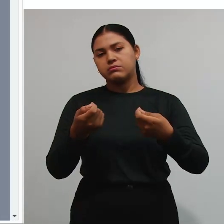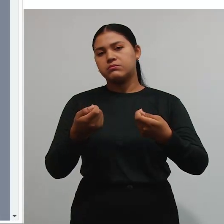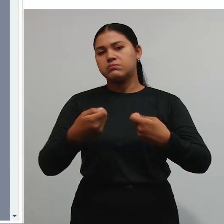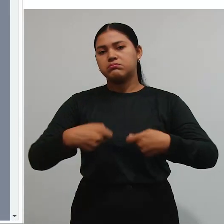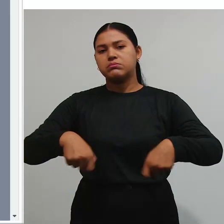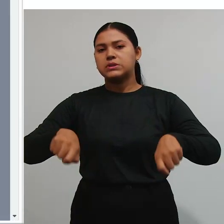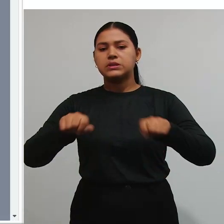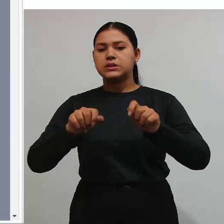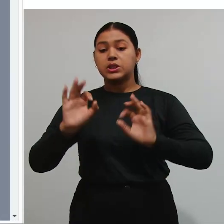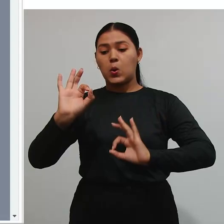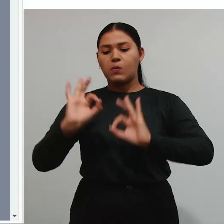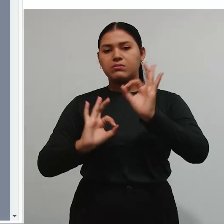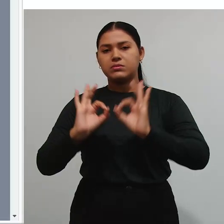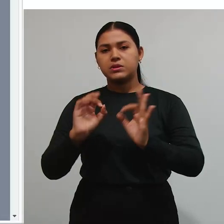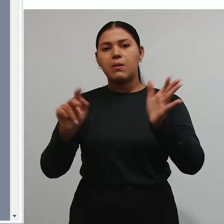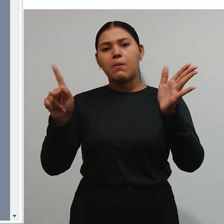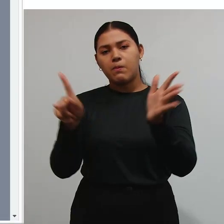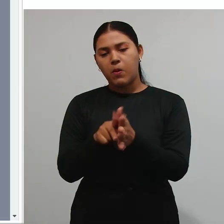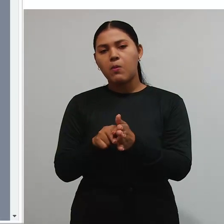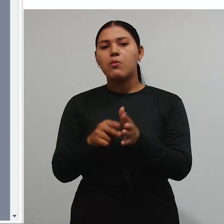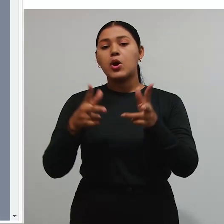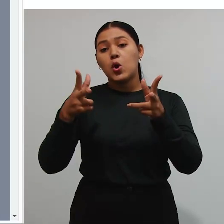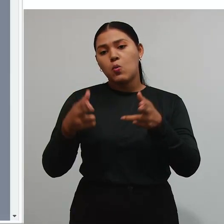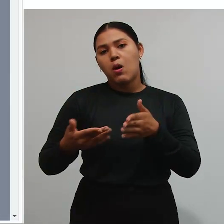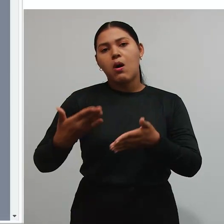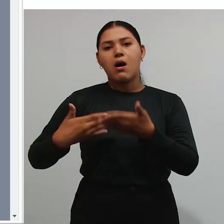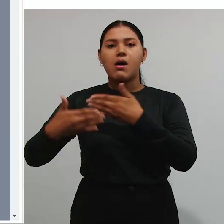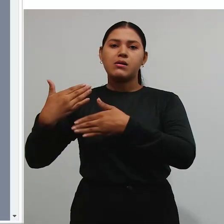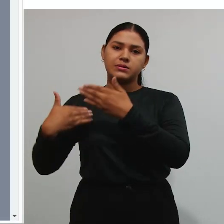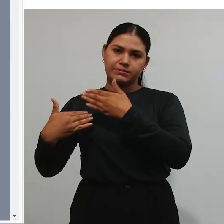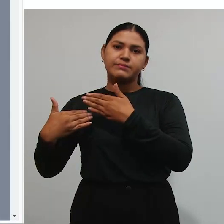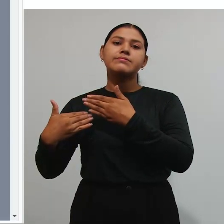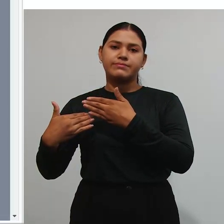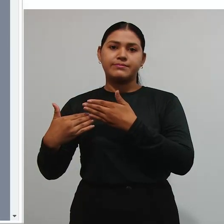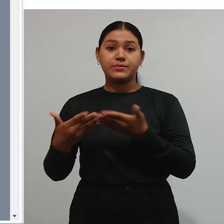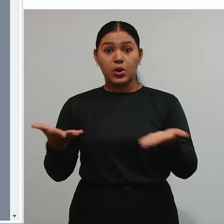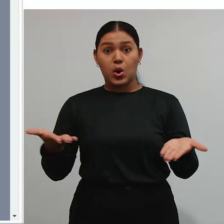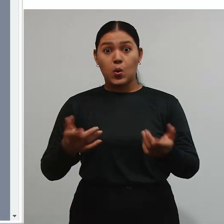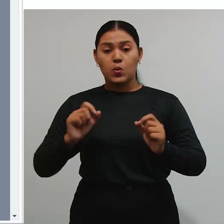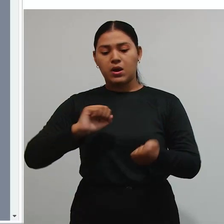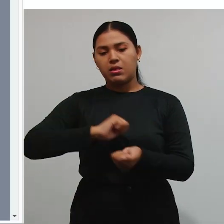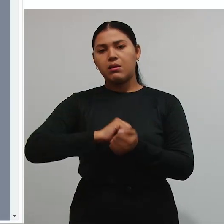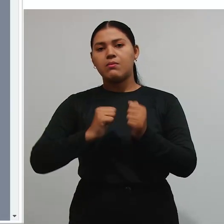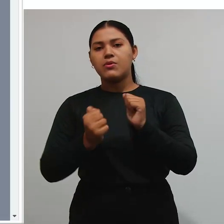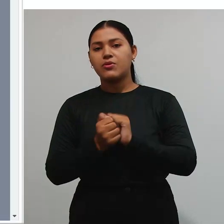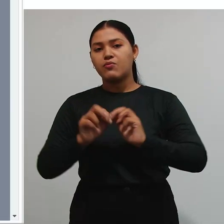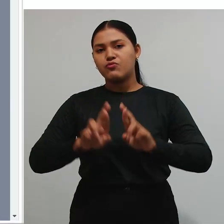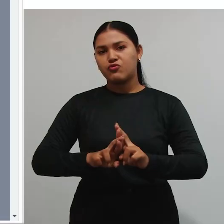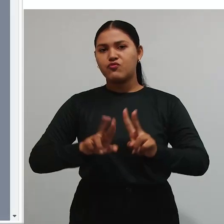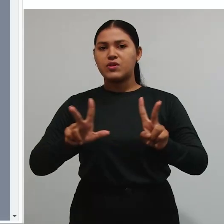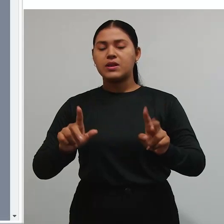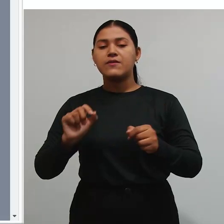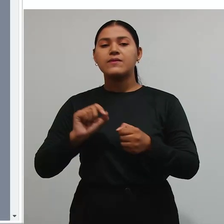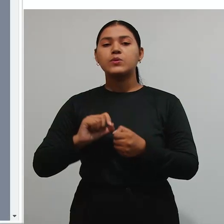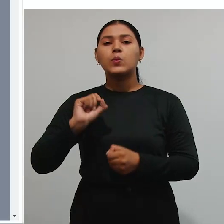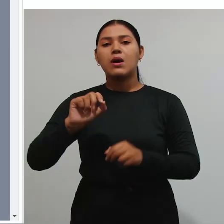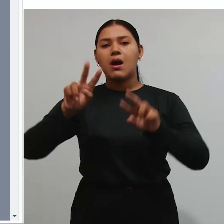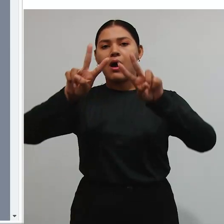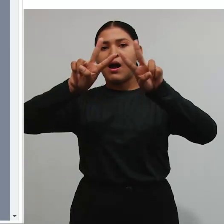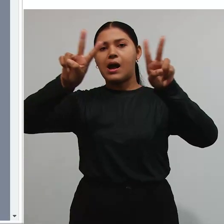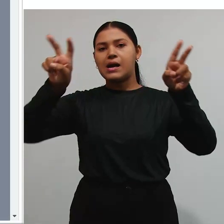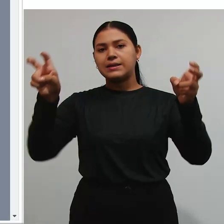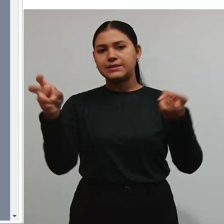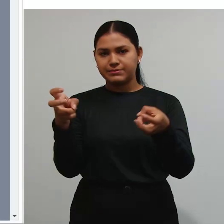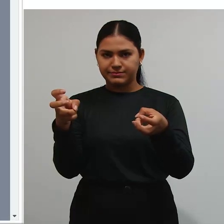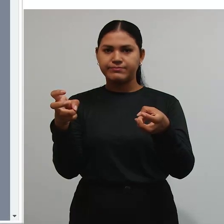que a gente fez como na citação direta longa. Nesse caso, o destaque serão as aspas. Então, percebam aqui, ó, que